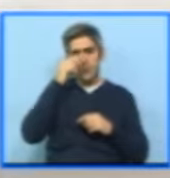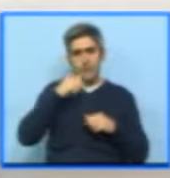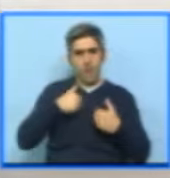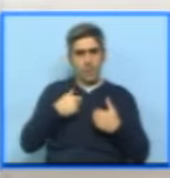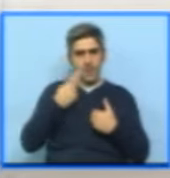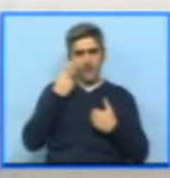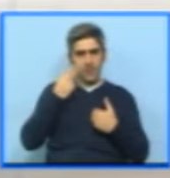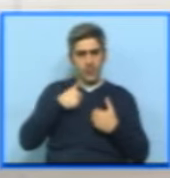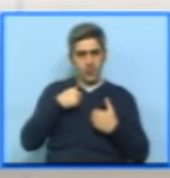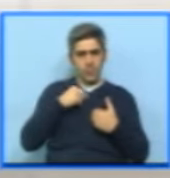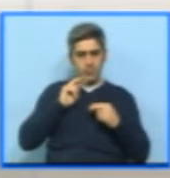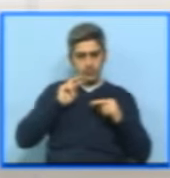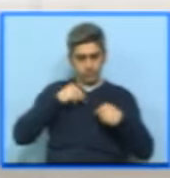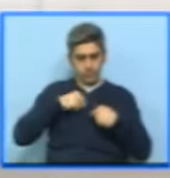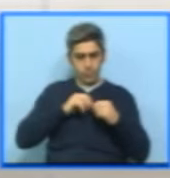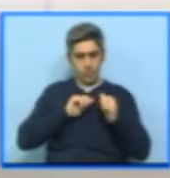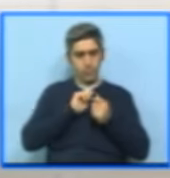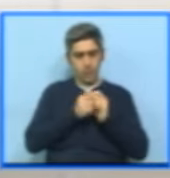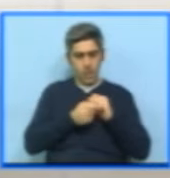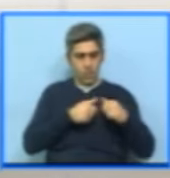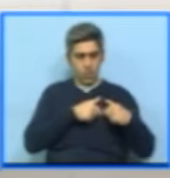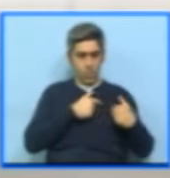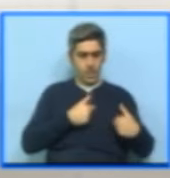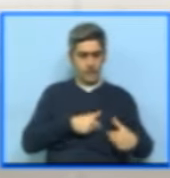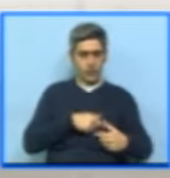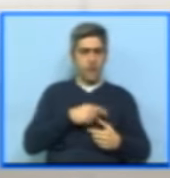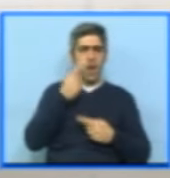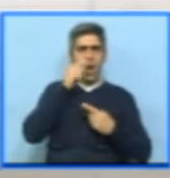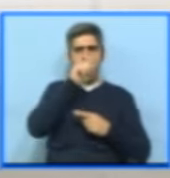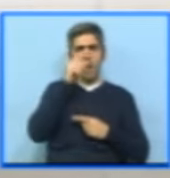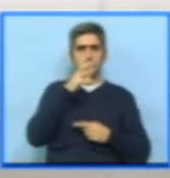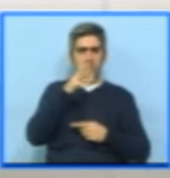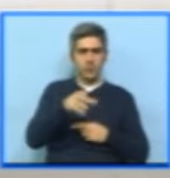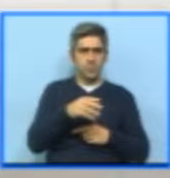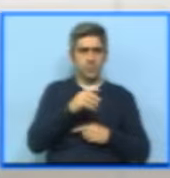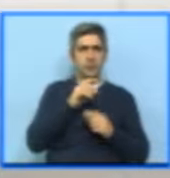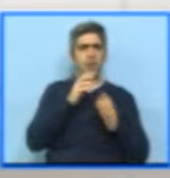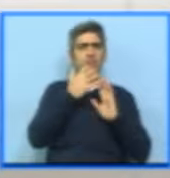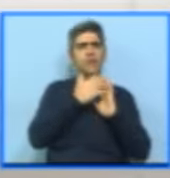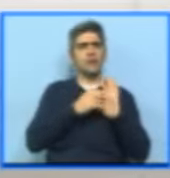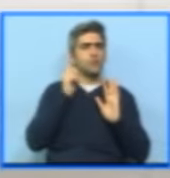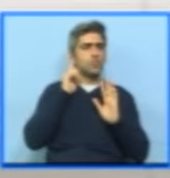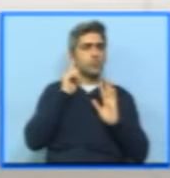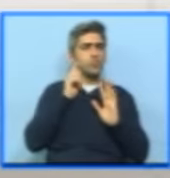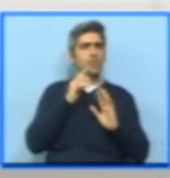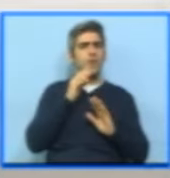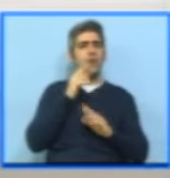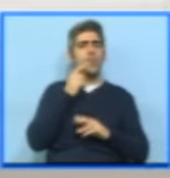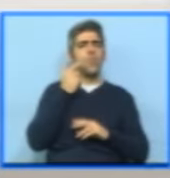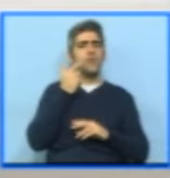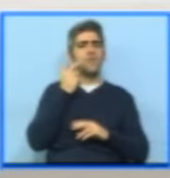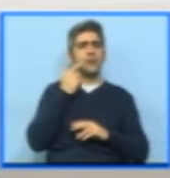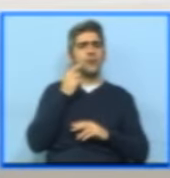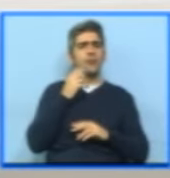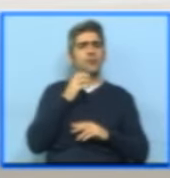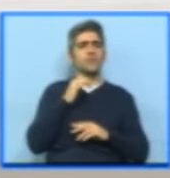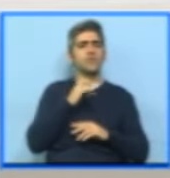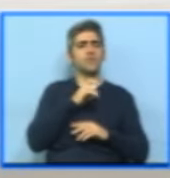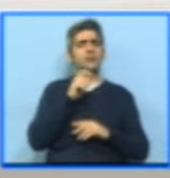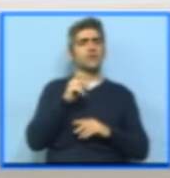própria vida, quer dizer, mudar o coração. Já profetas também disseram, isso até acho que era um dos textos importantes da quarta-feira de cinzas, se bem me lembro,